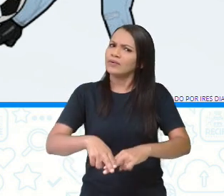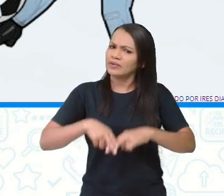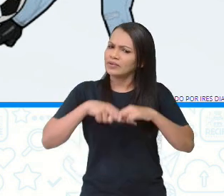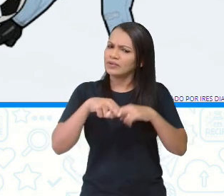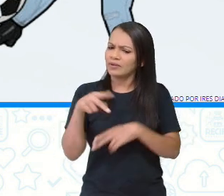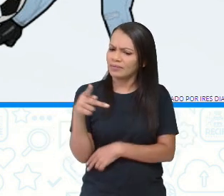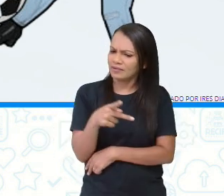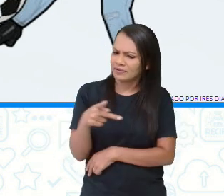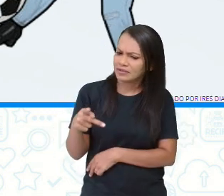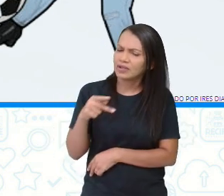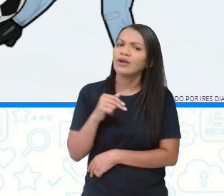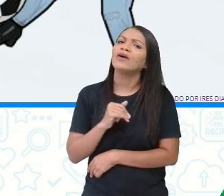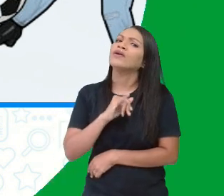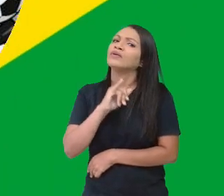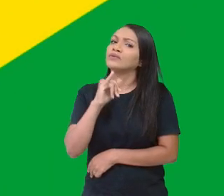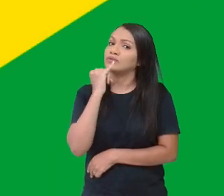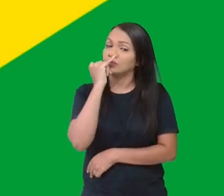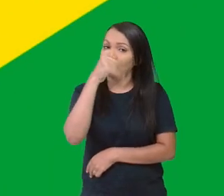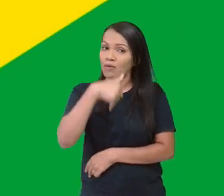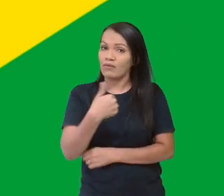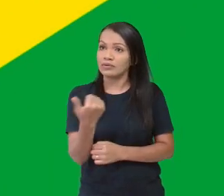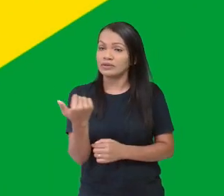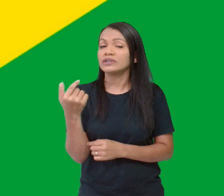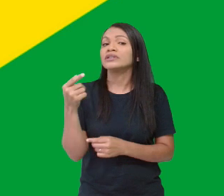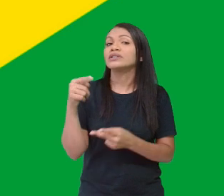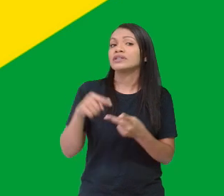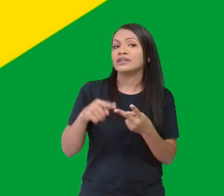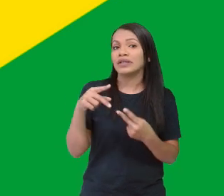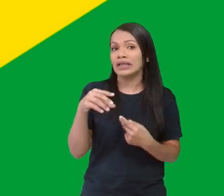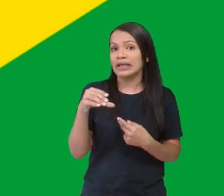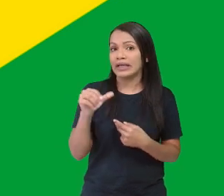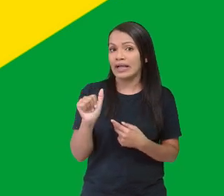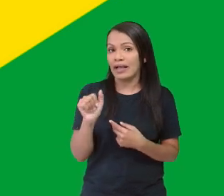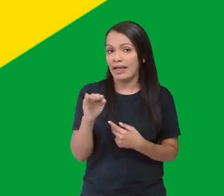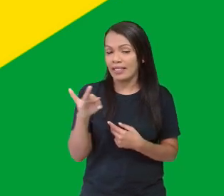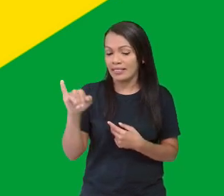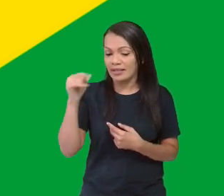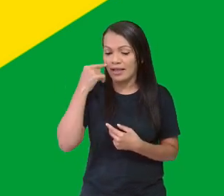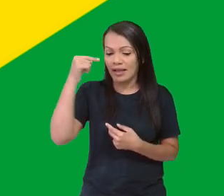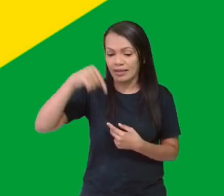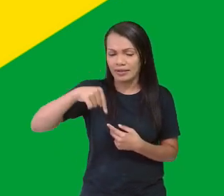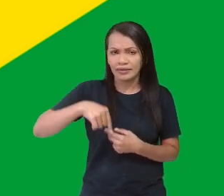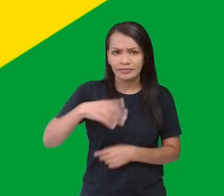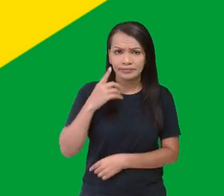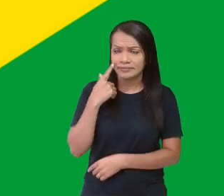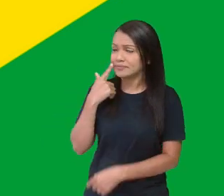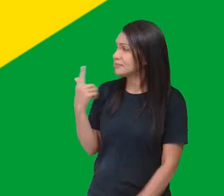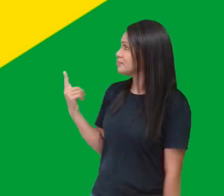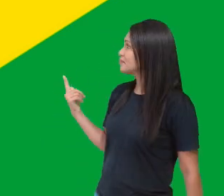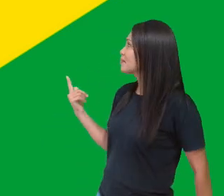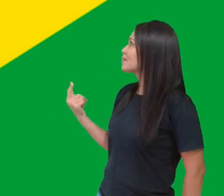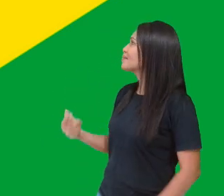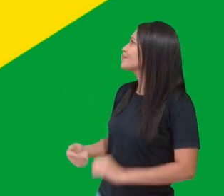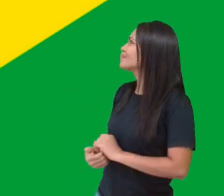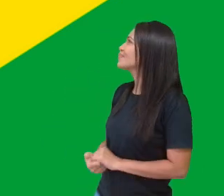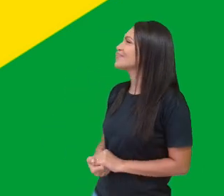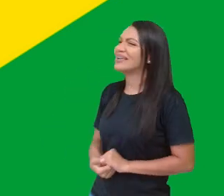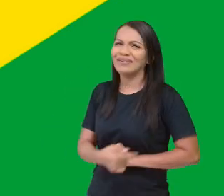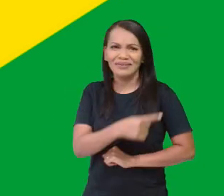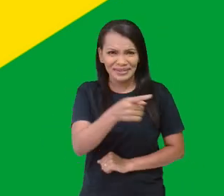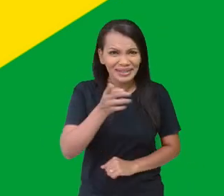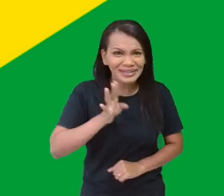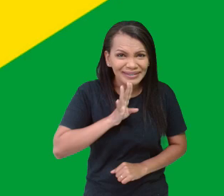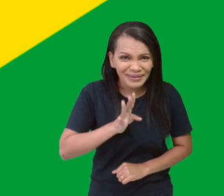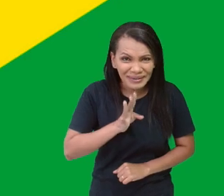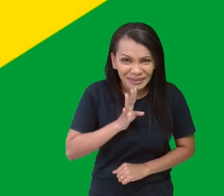Kátia e a professora Josi estão aqui, que vai me ajudar. Olha aí, já conhece essa bandeira, não já? É a bandeira do Brasil, é a